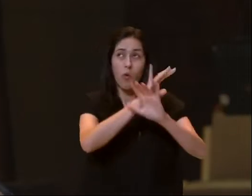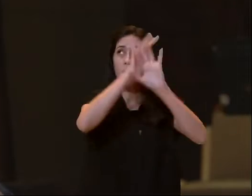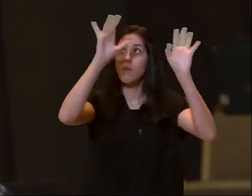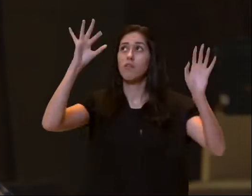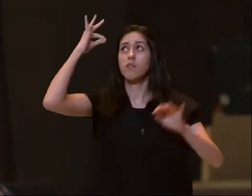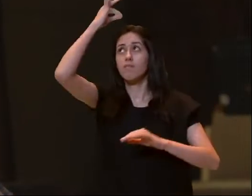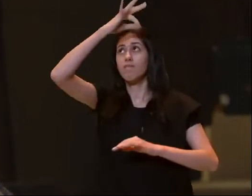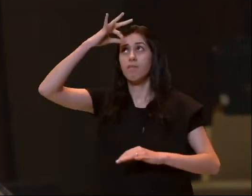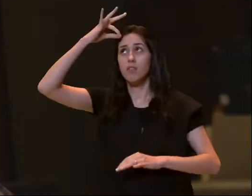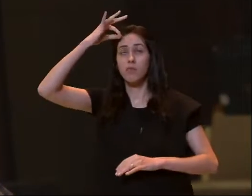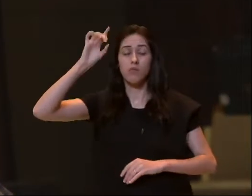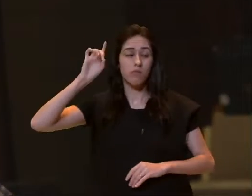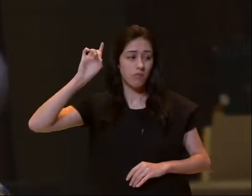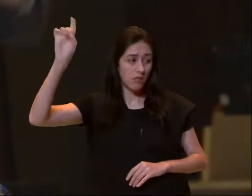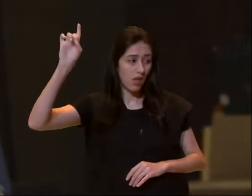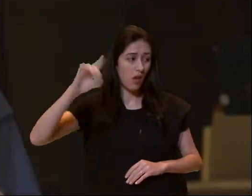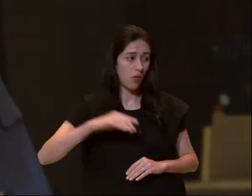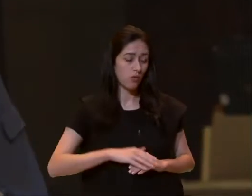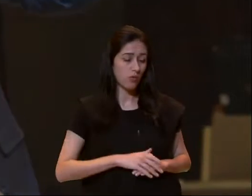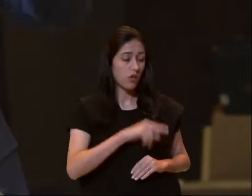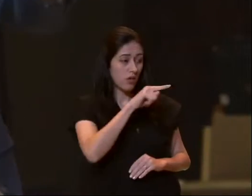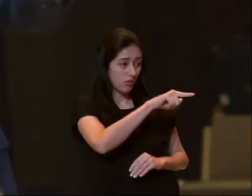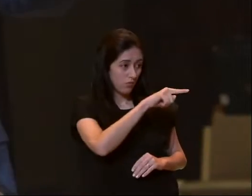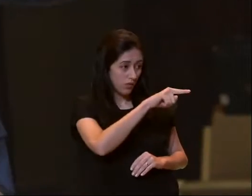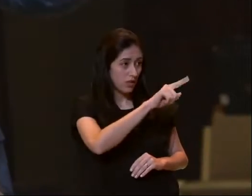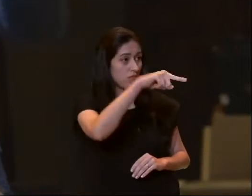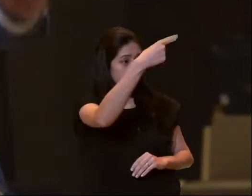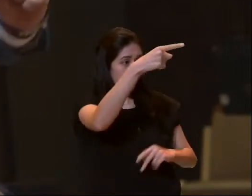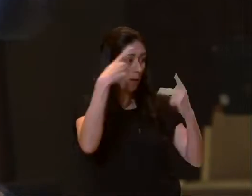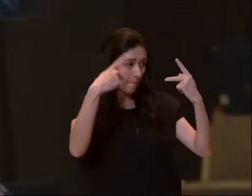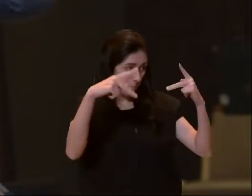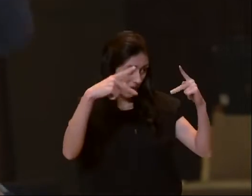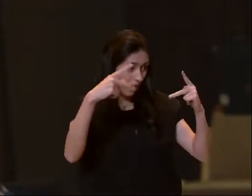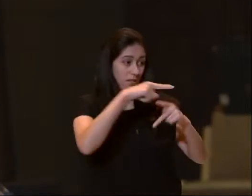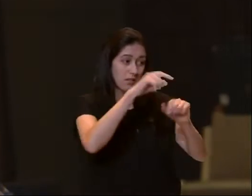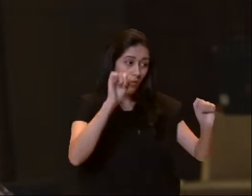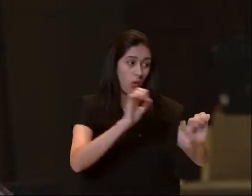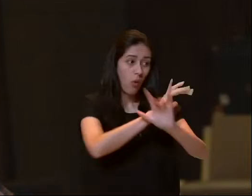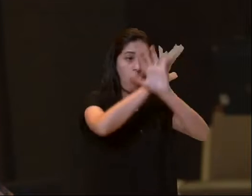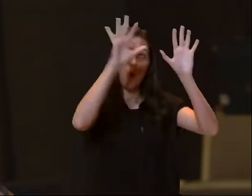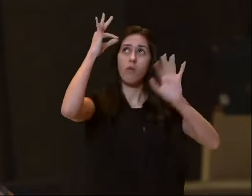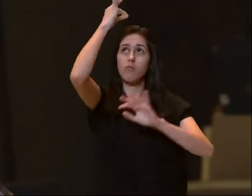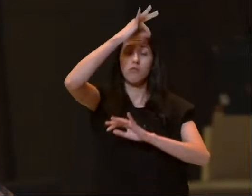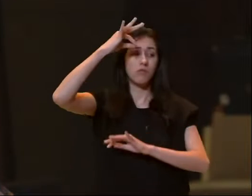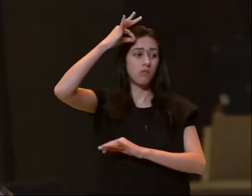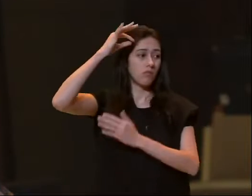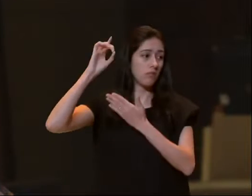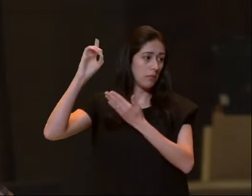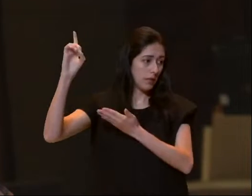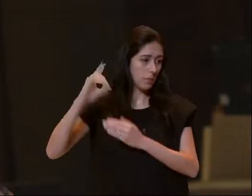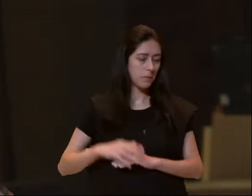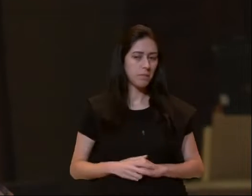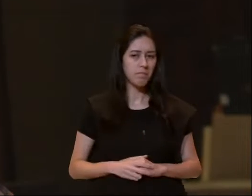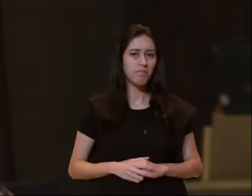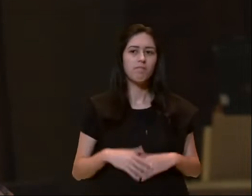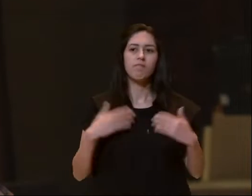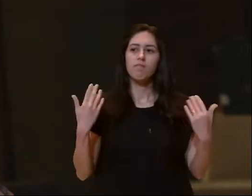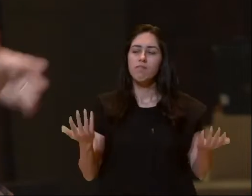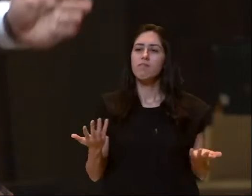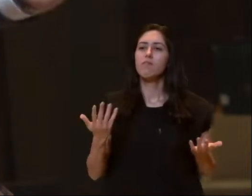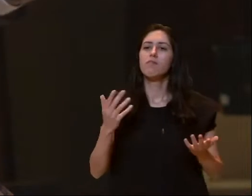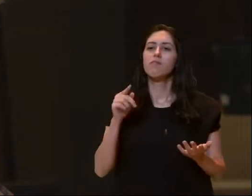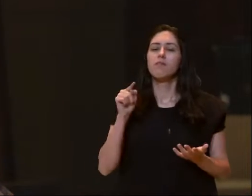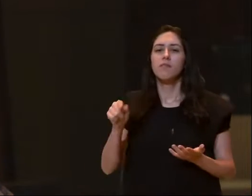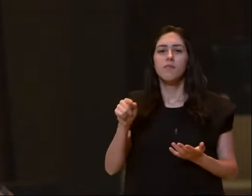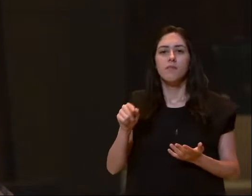Santo. A próxima vez que pregar, glorifica o Espírito Santo. E ele faz a série